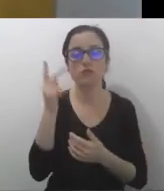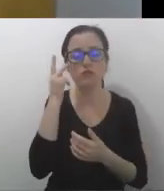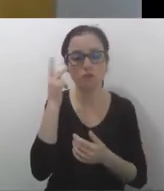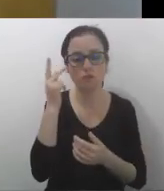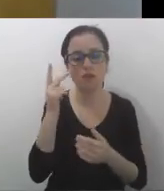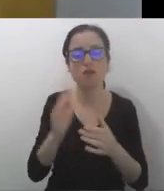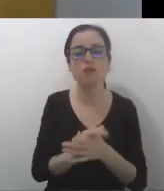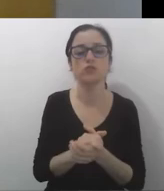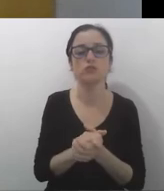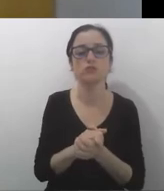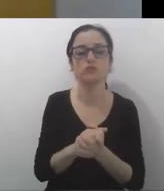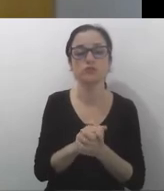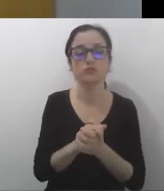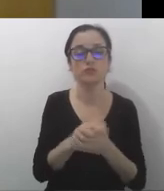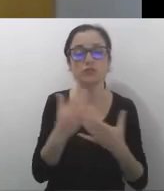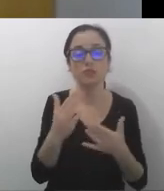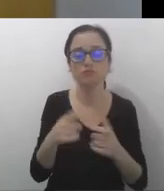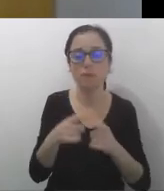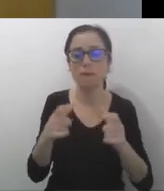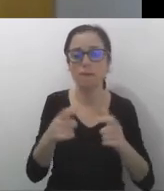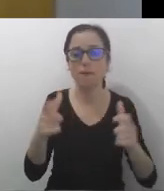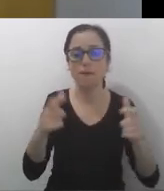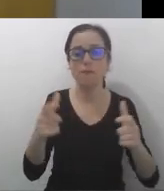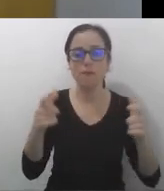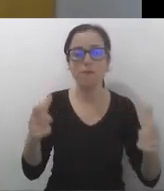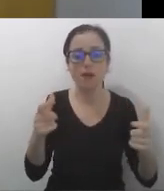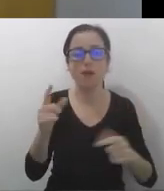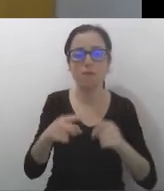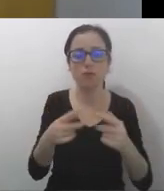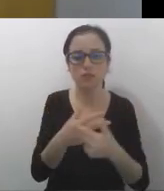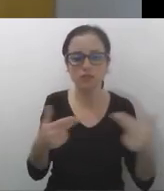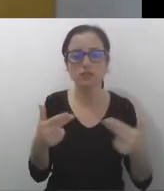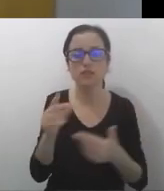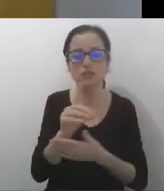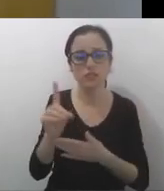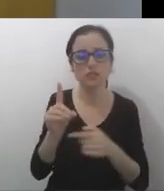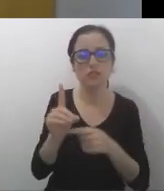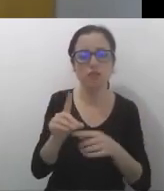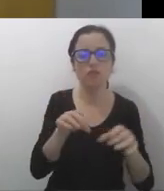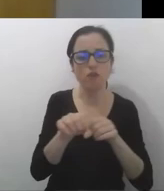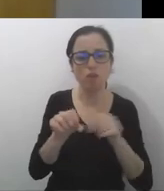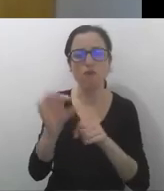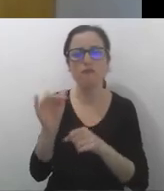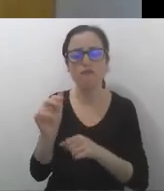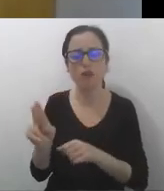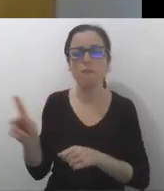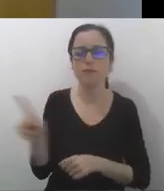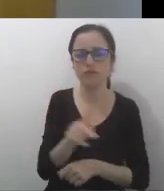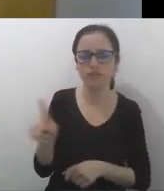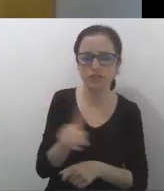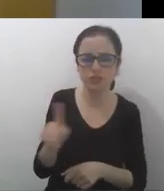daqueles designers formados pela FAO e professores da FAO, mas de arquitetos também formados na FAO,